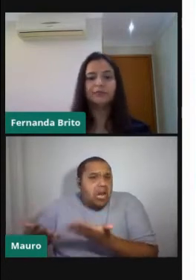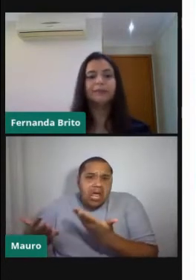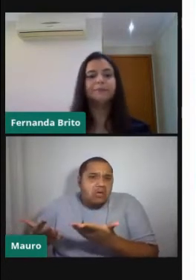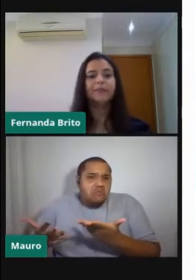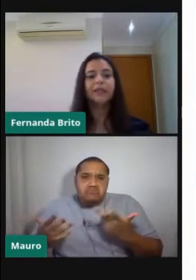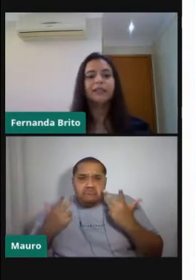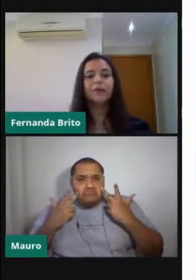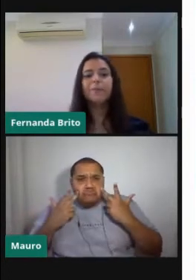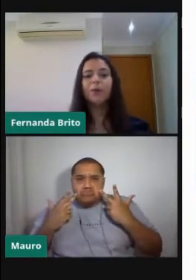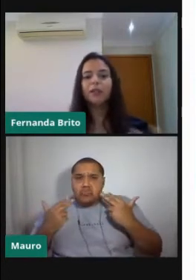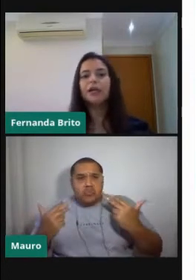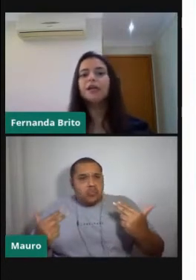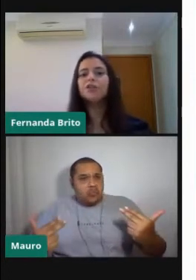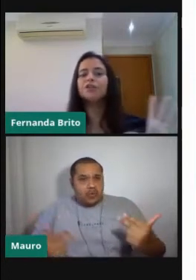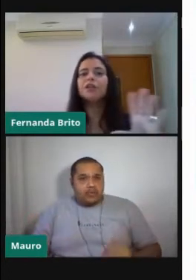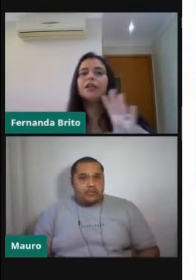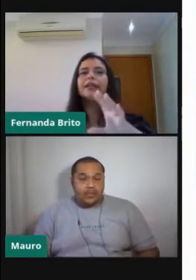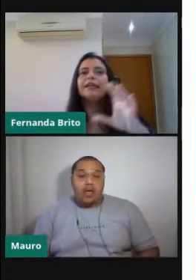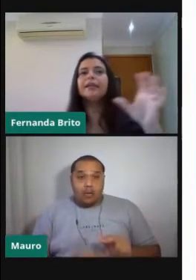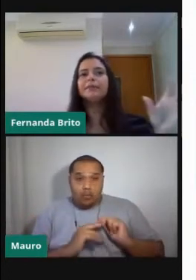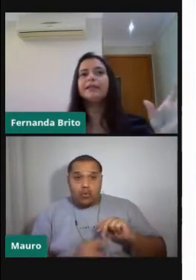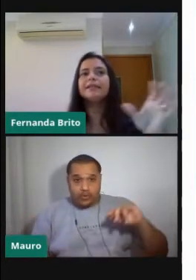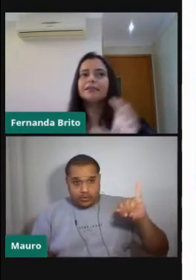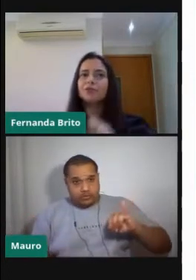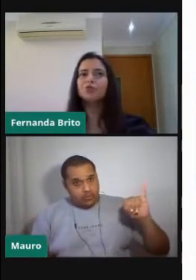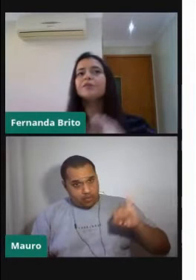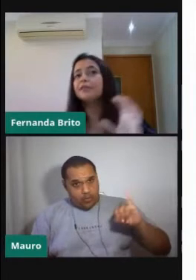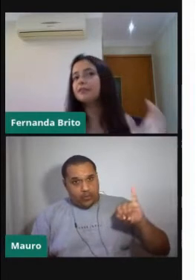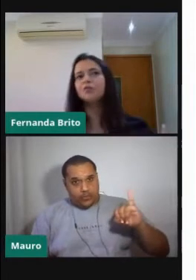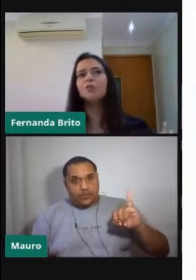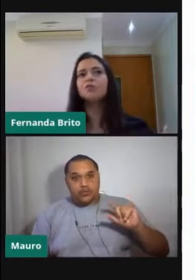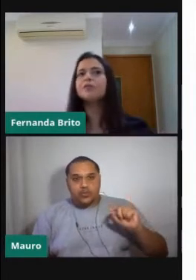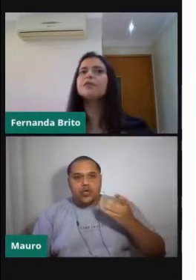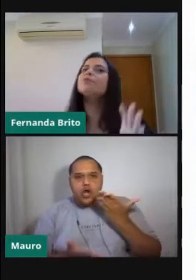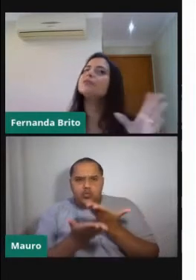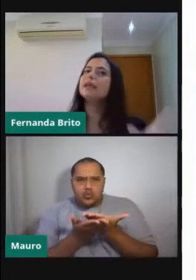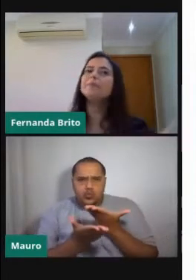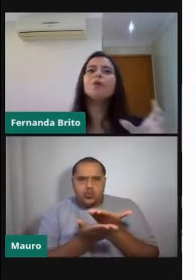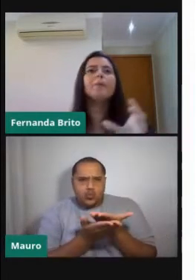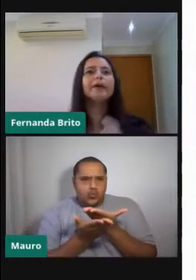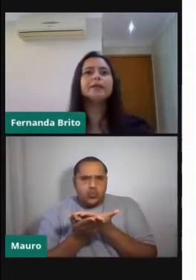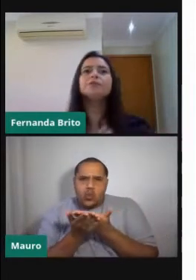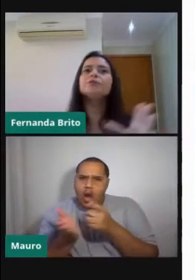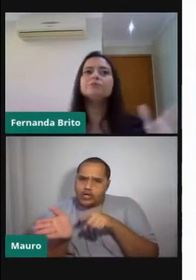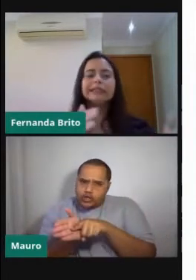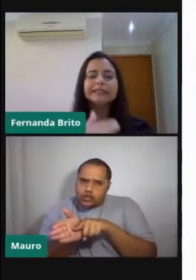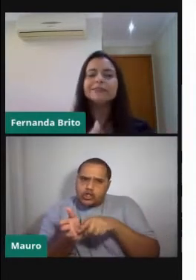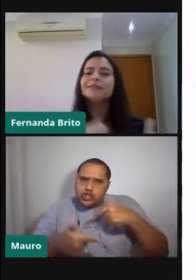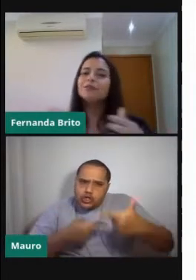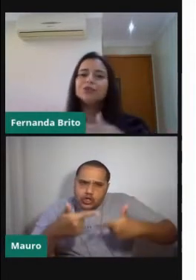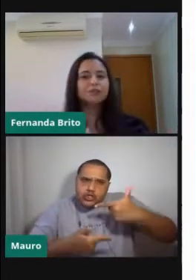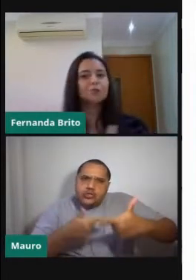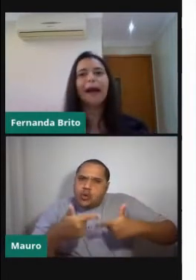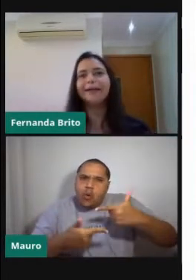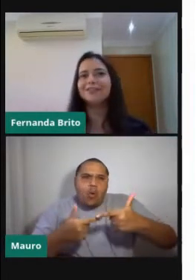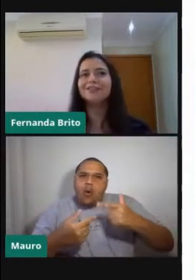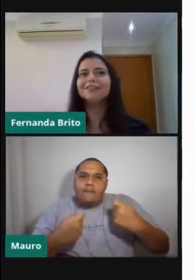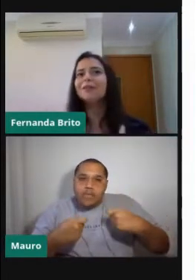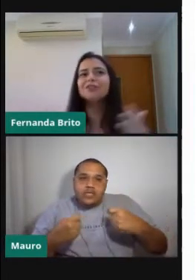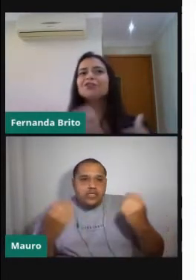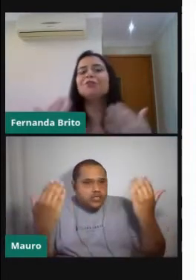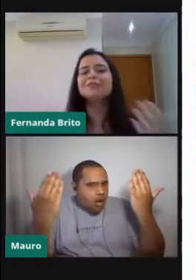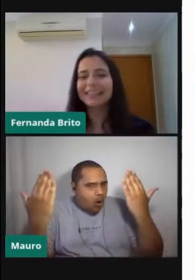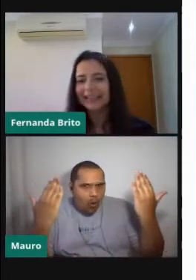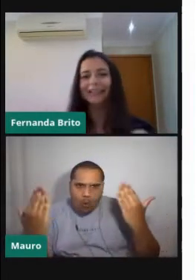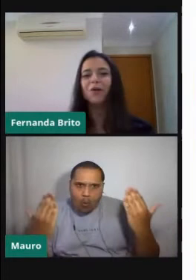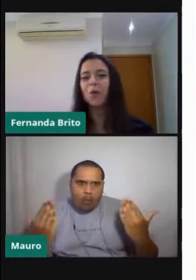placebo, né. Então, é importante que esses estudos, eles sejam conduzidos sempre comparando, né, os seus pares,